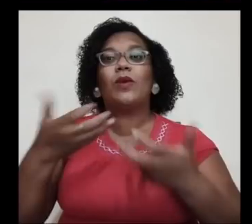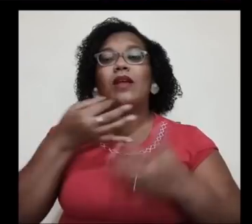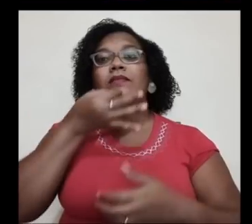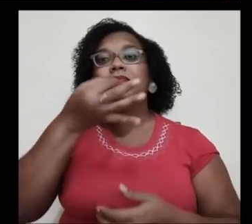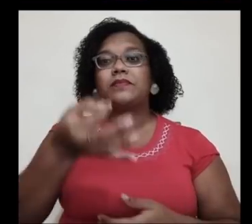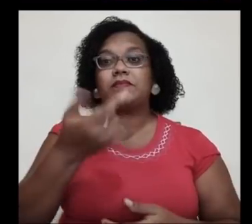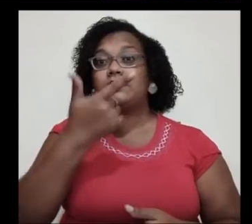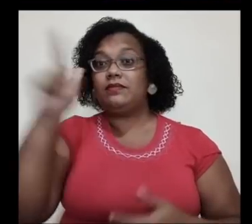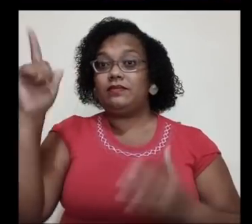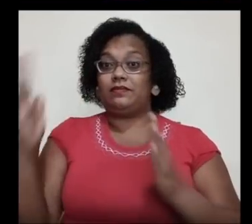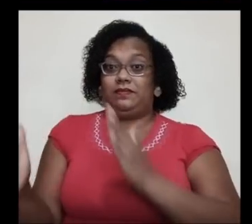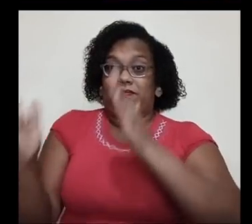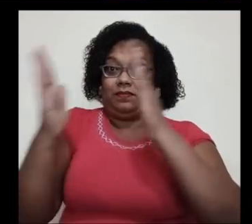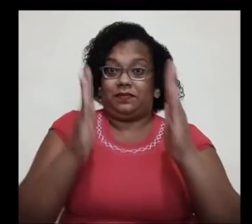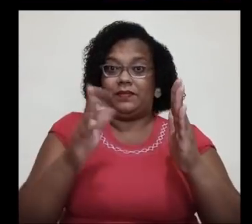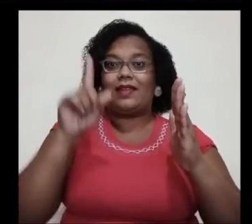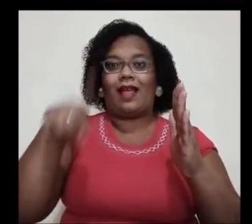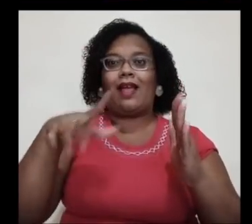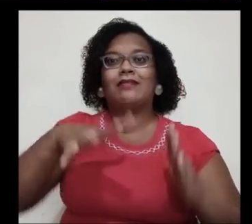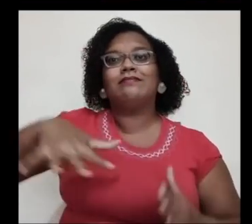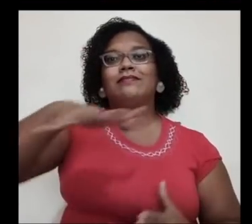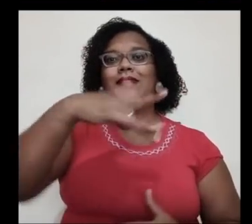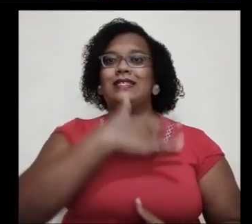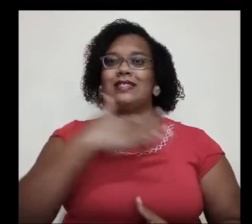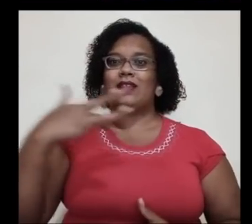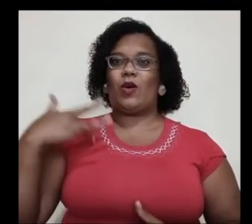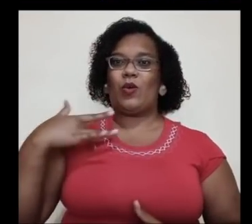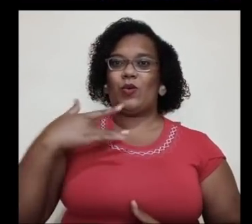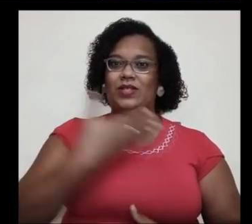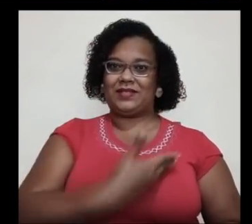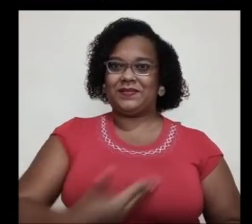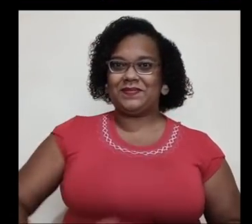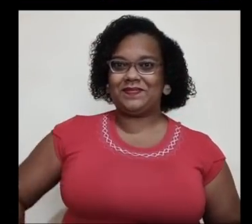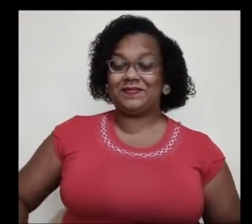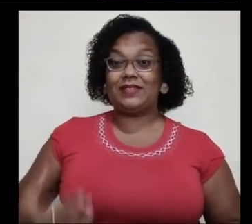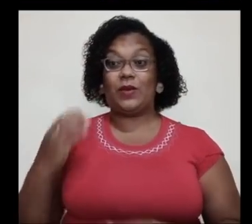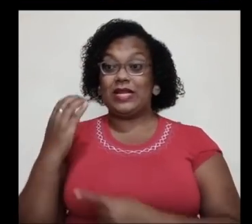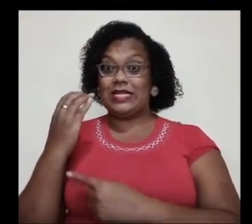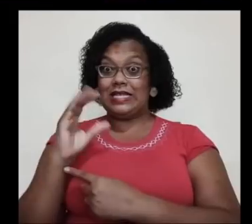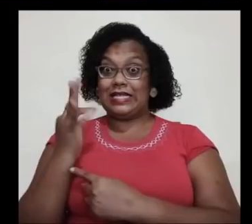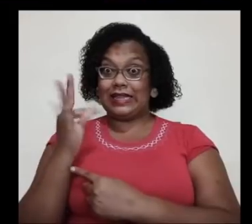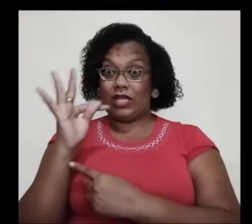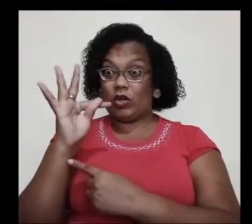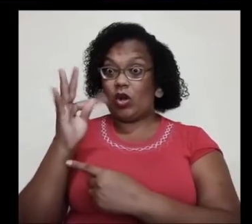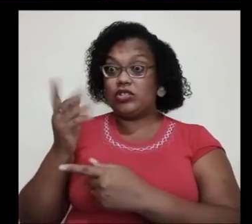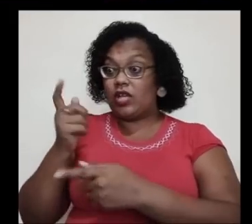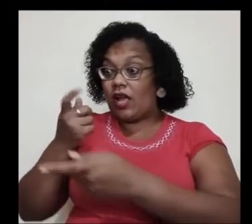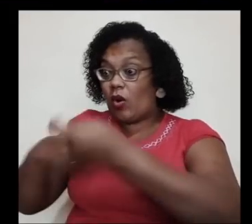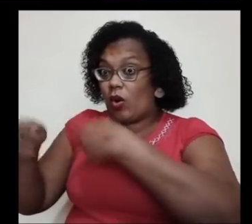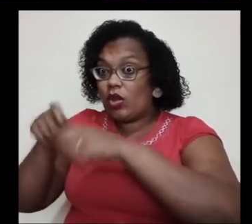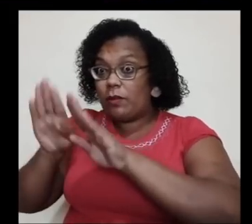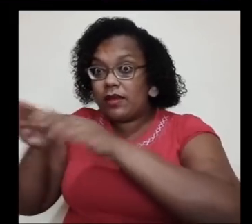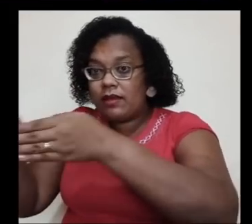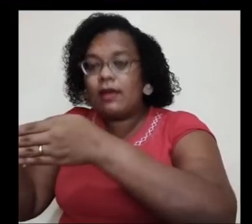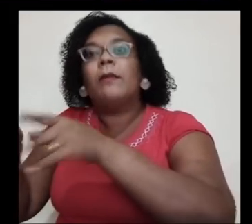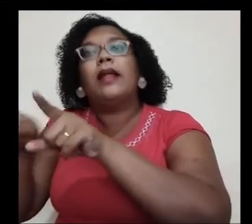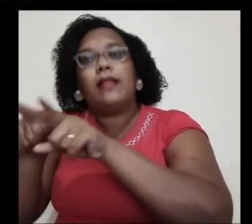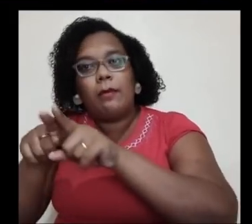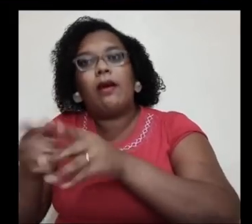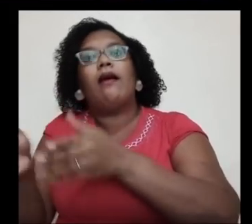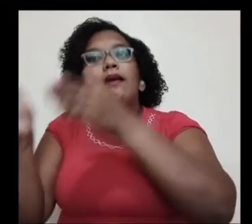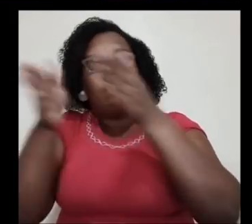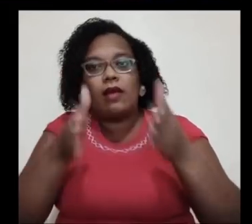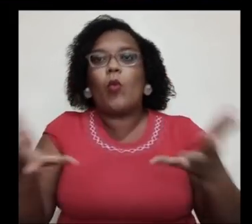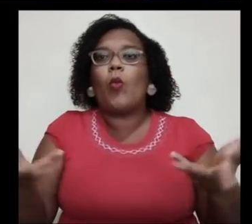economia, mas também na melhoria da qualidade de vida dos brasileiros. Certamente a saúde pública é uma questão aí central, o enfrentamento